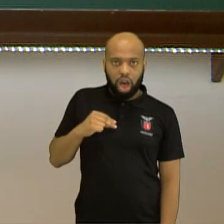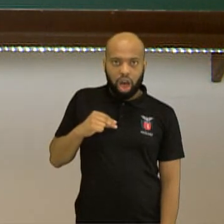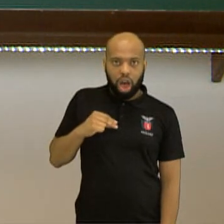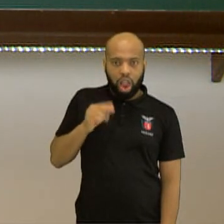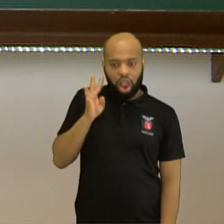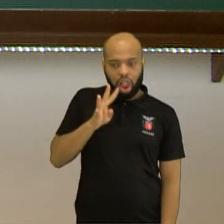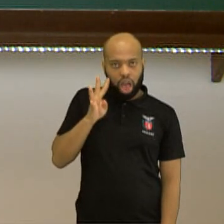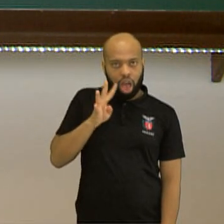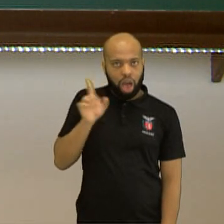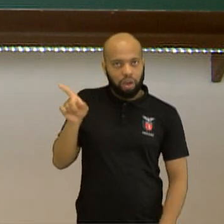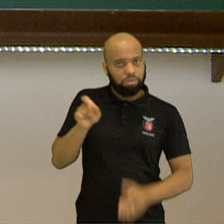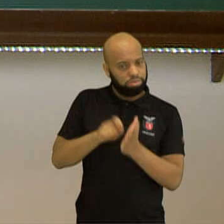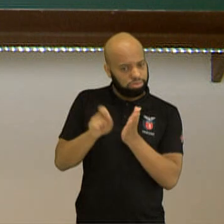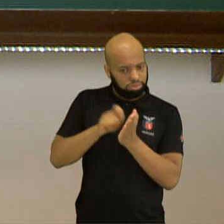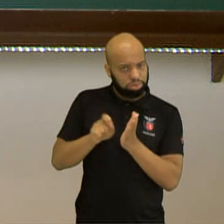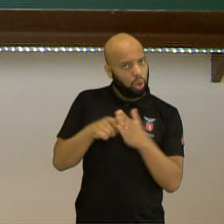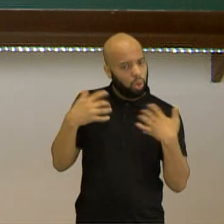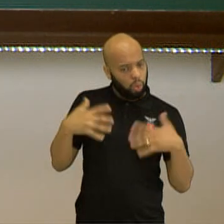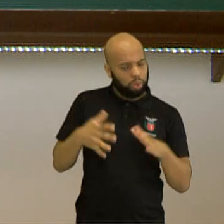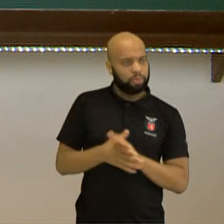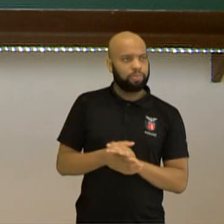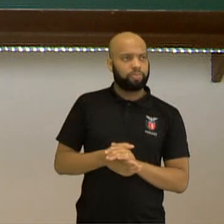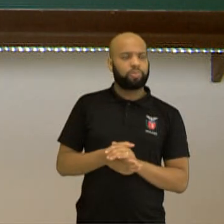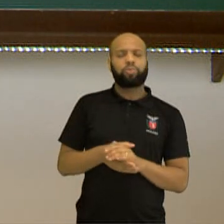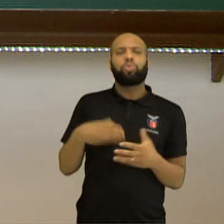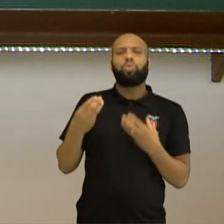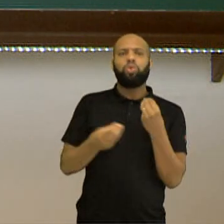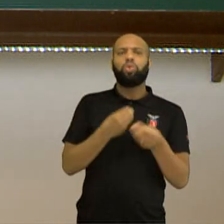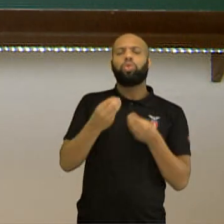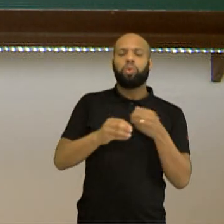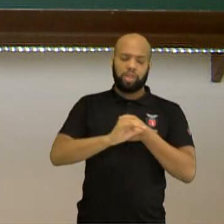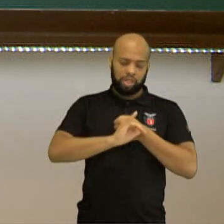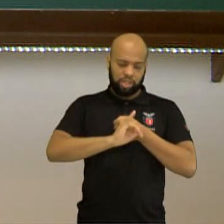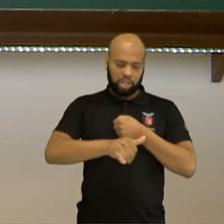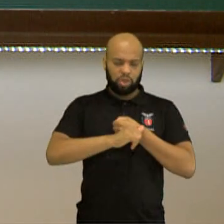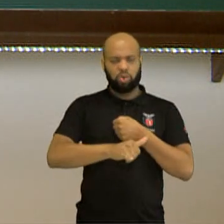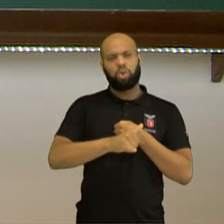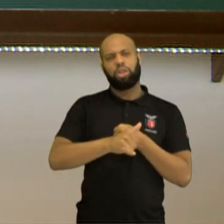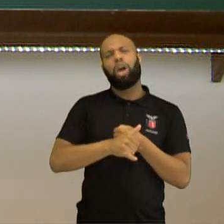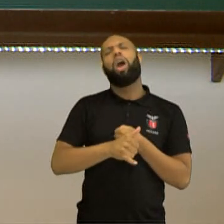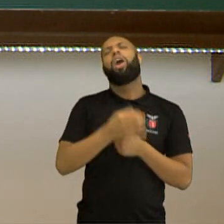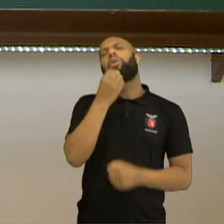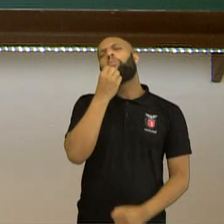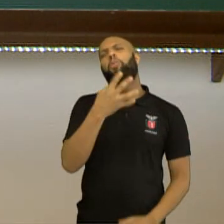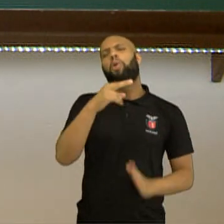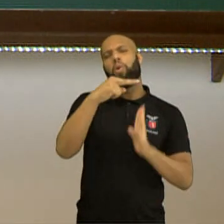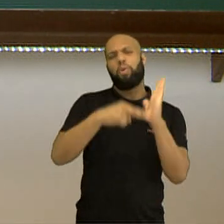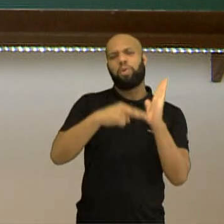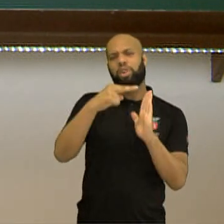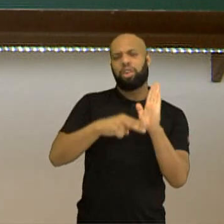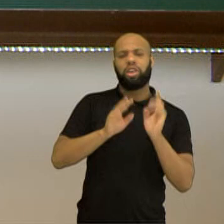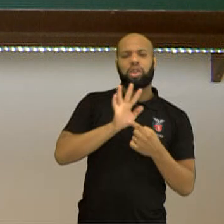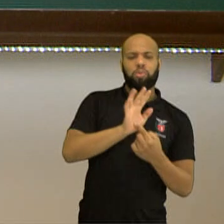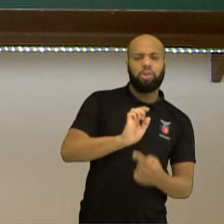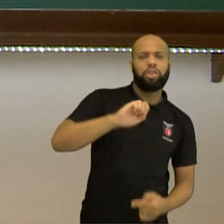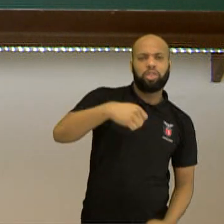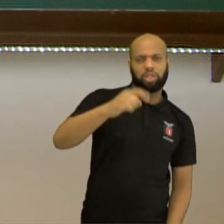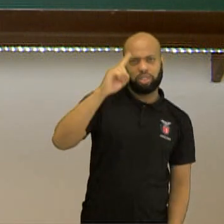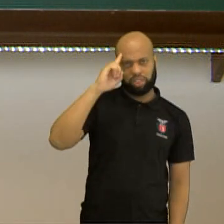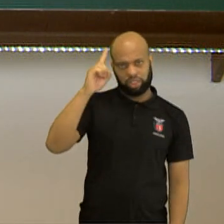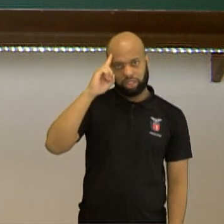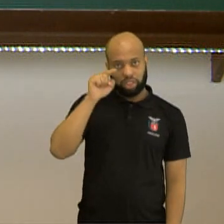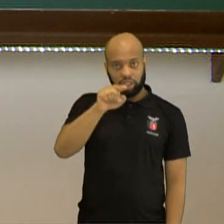coisa legal que ela escreve. E como a crônica é gostosa de ler, fala muito do cotidiano, você